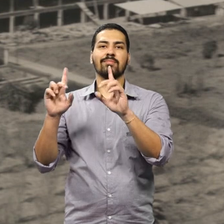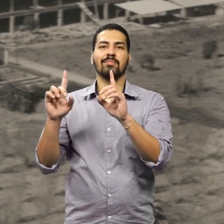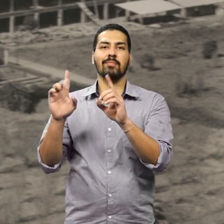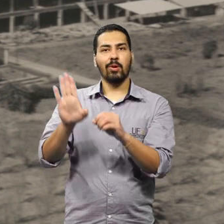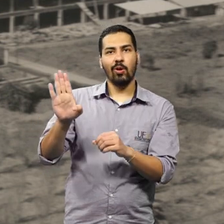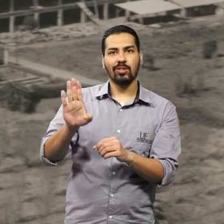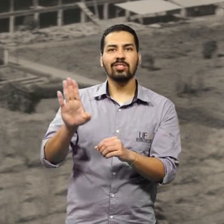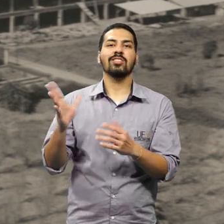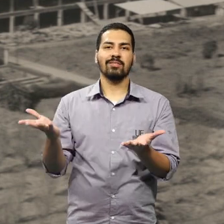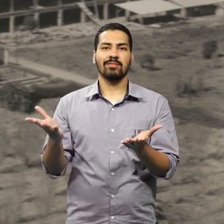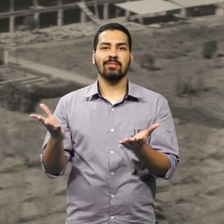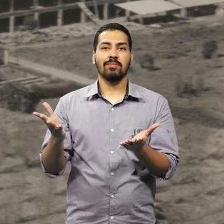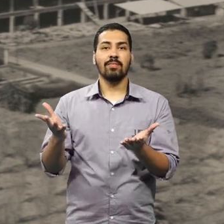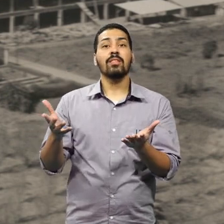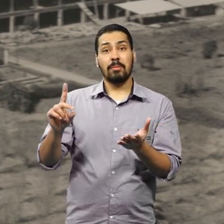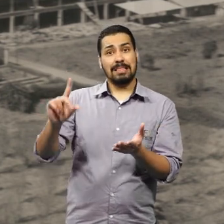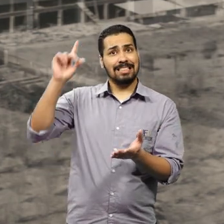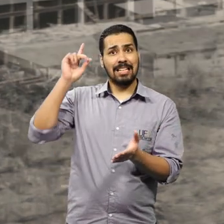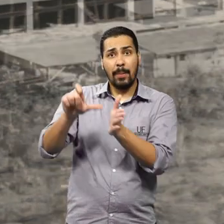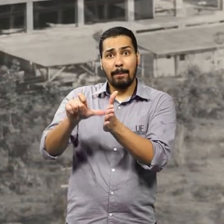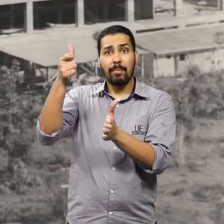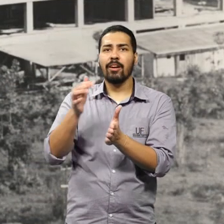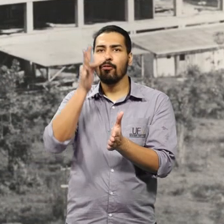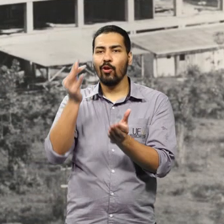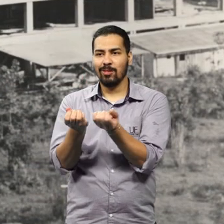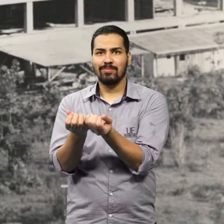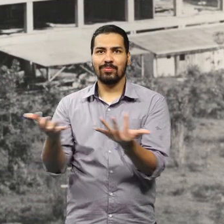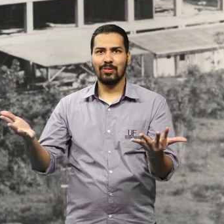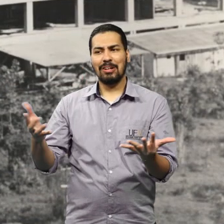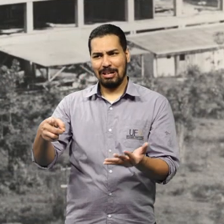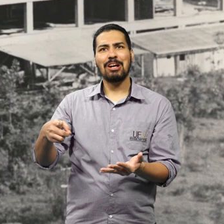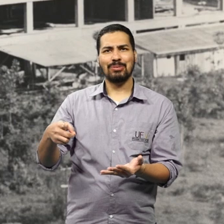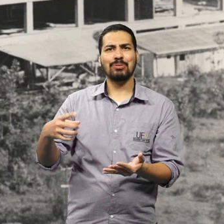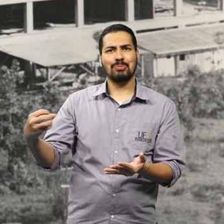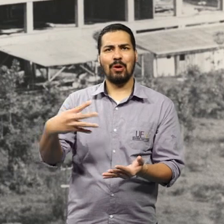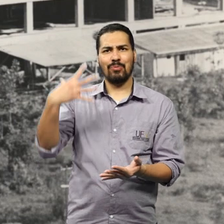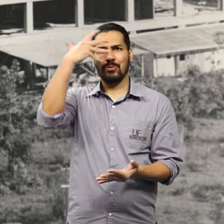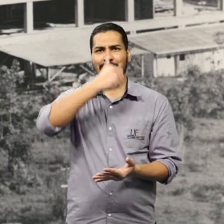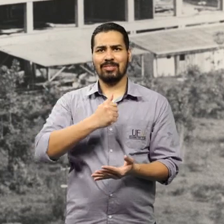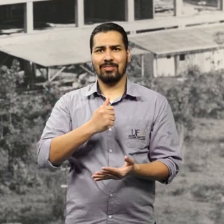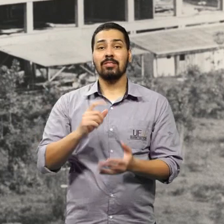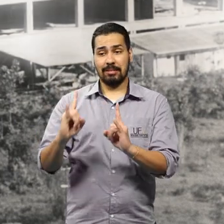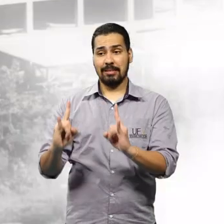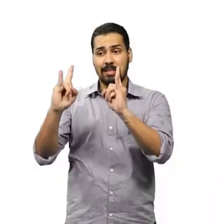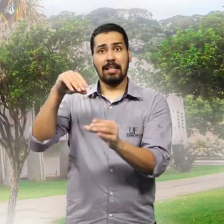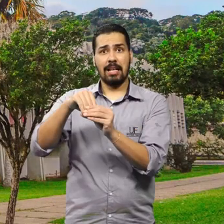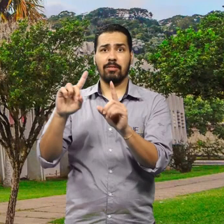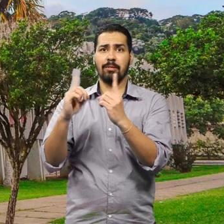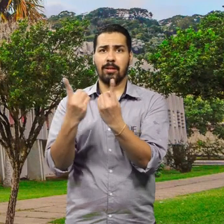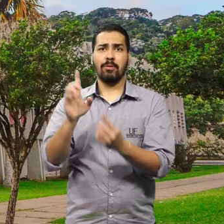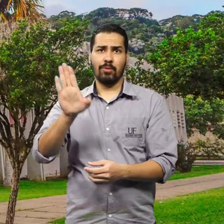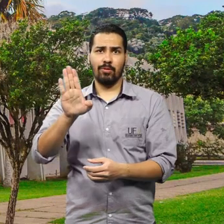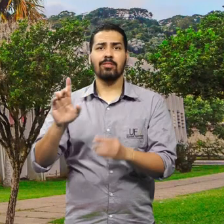direito, você está vendo o prédio das biologias sendo construído. Ele foi o primeiro a ter um jardim central. Moderninho, né?